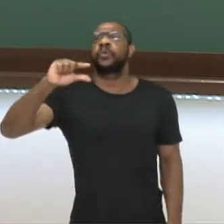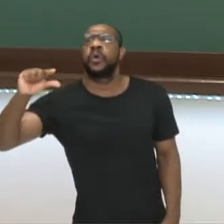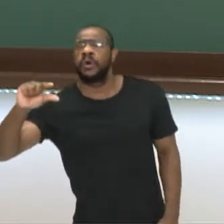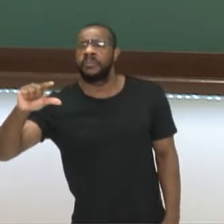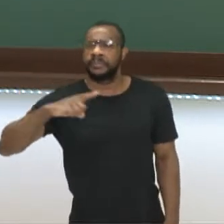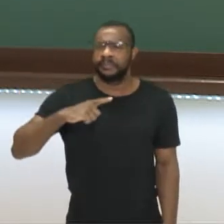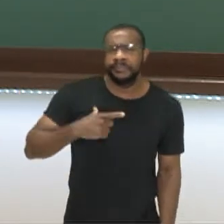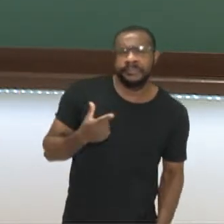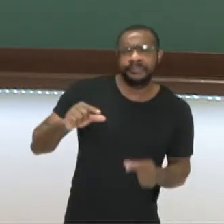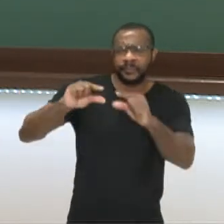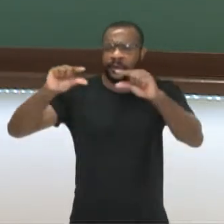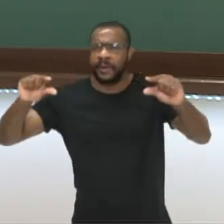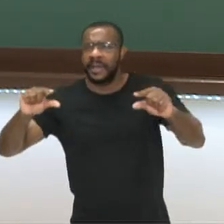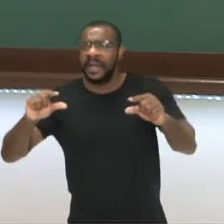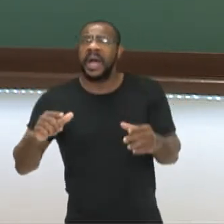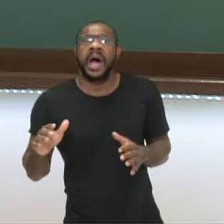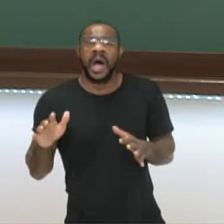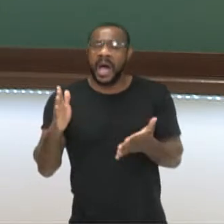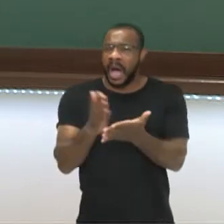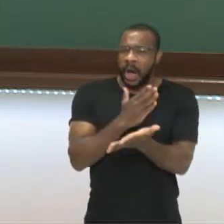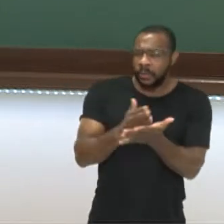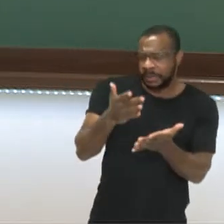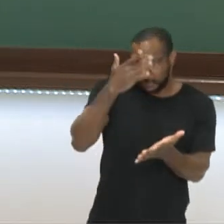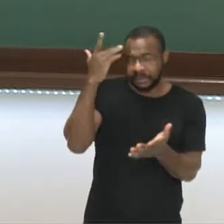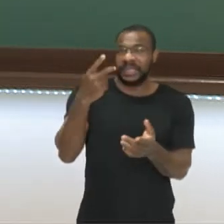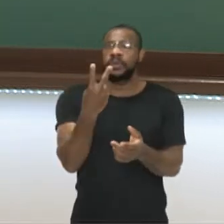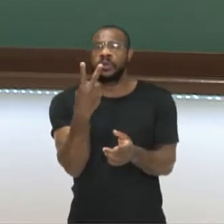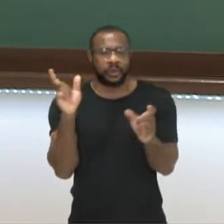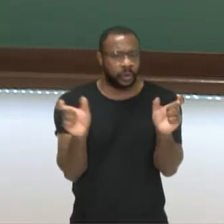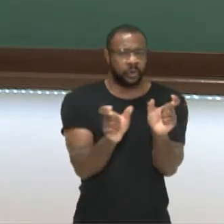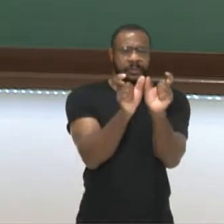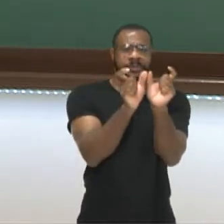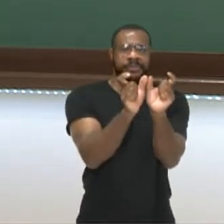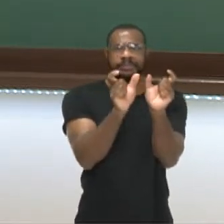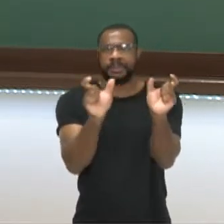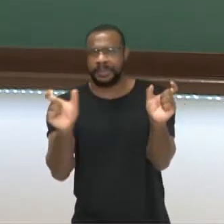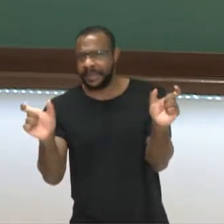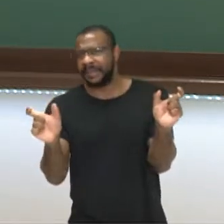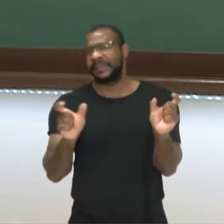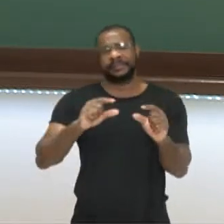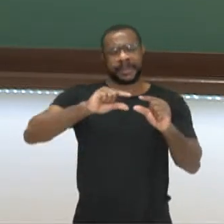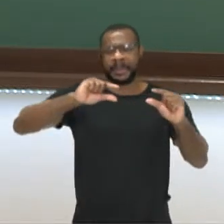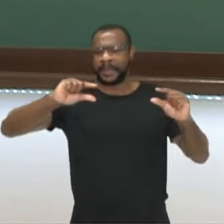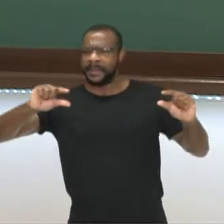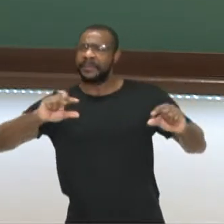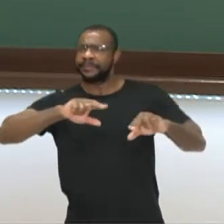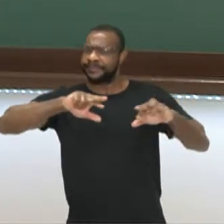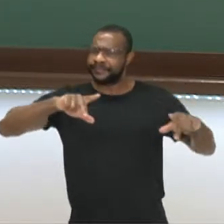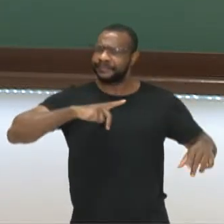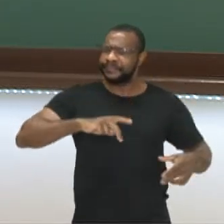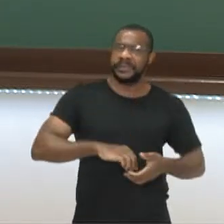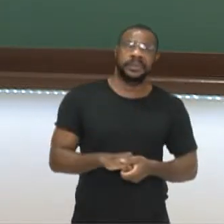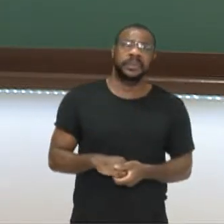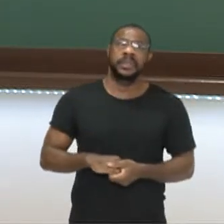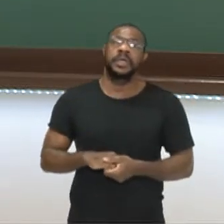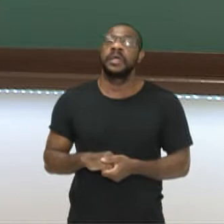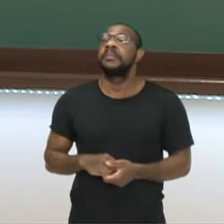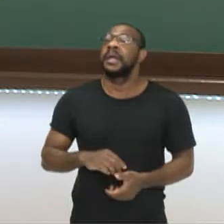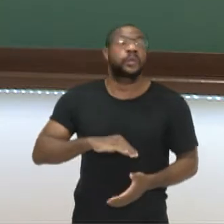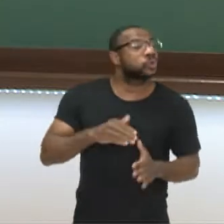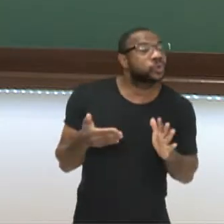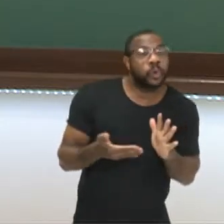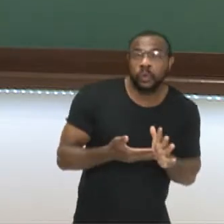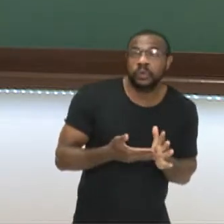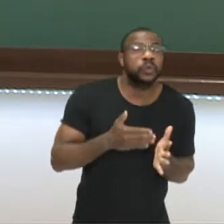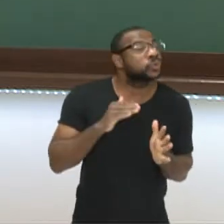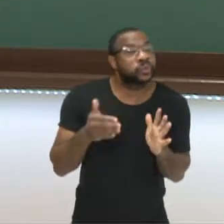pessoas têm nomes compostos, um sobrenome, 2 sobrenomes, 3 sobrenomes e aí vai. Mas todos temos nomes e